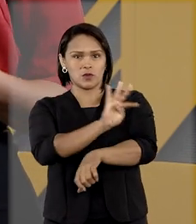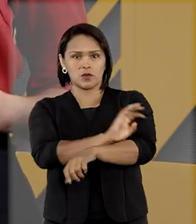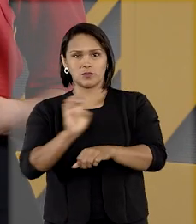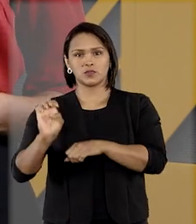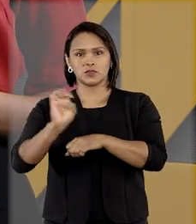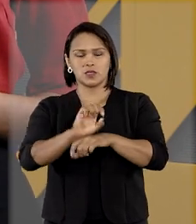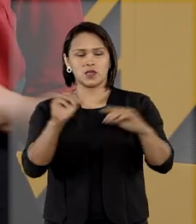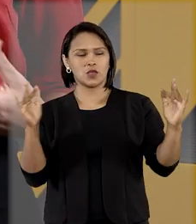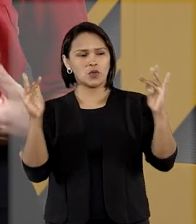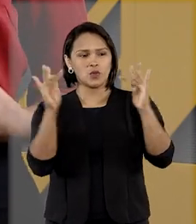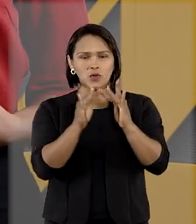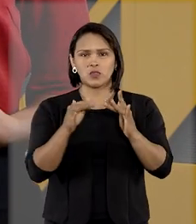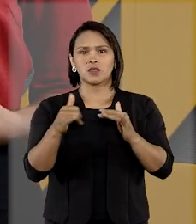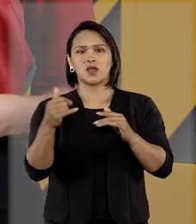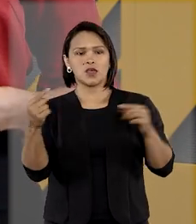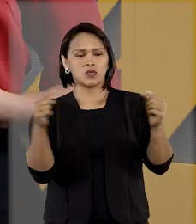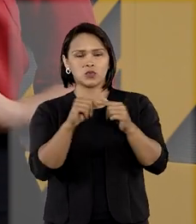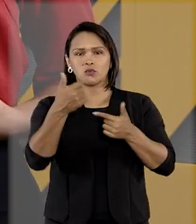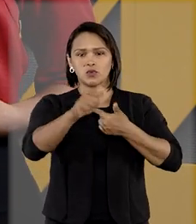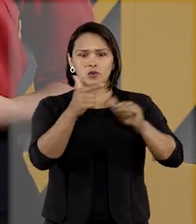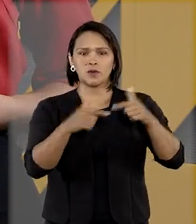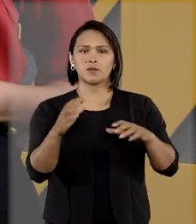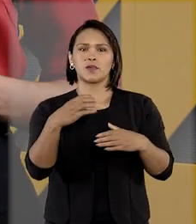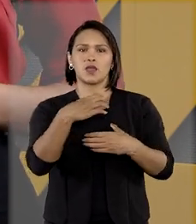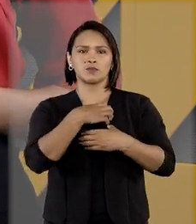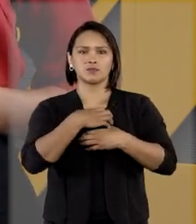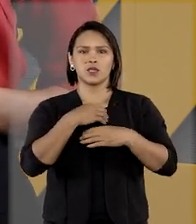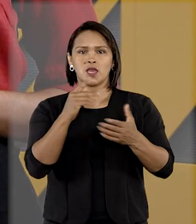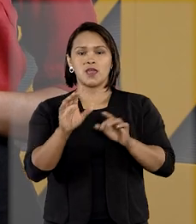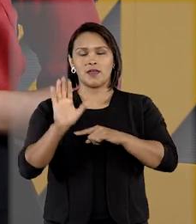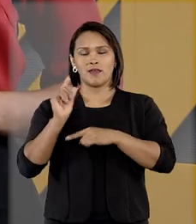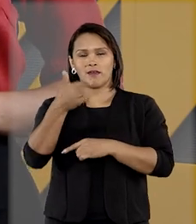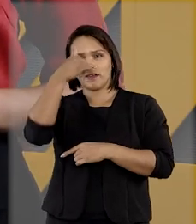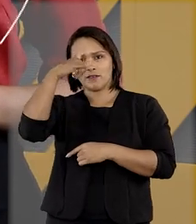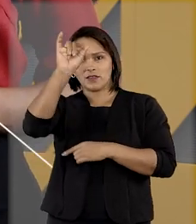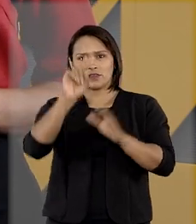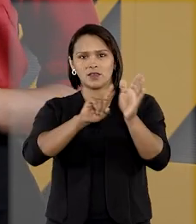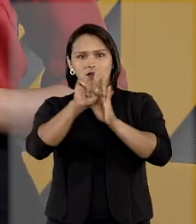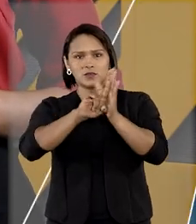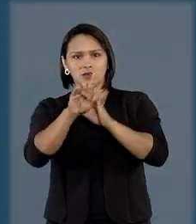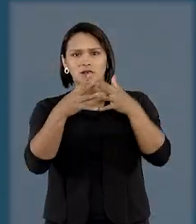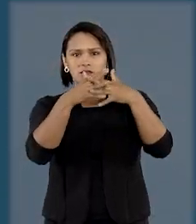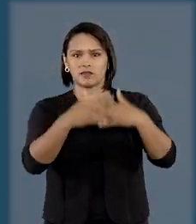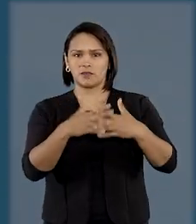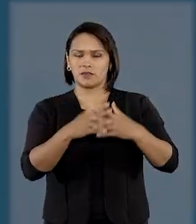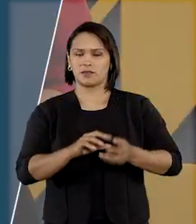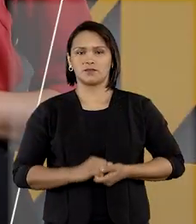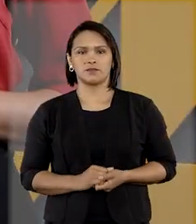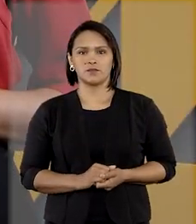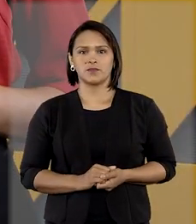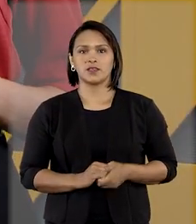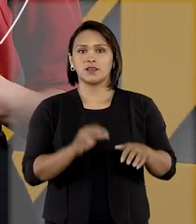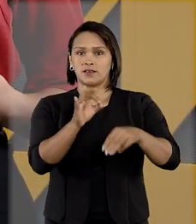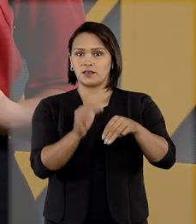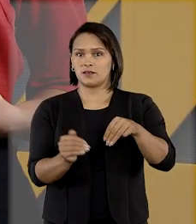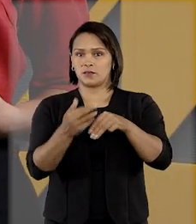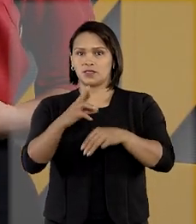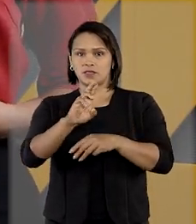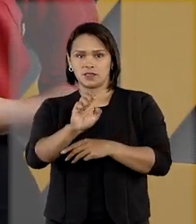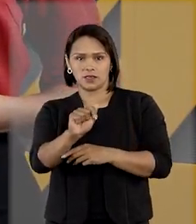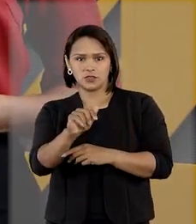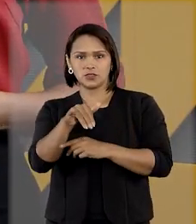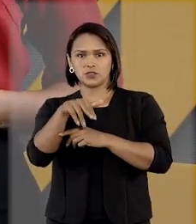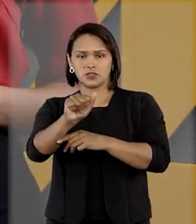locais e de terem contato entre si, também como forma de preservar a apuração dos fatos. E a